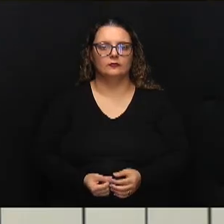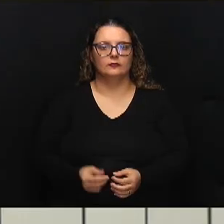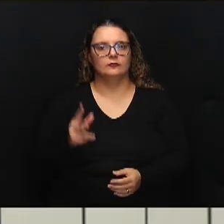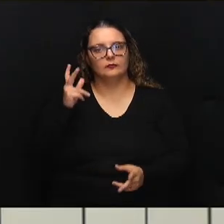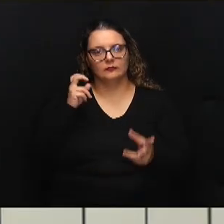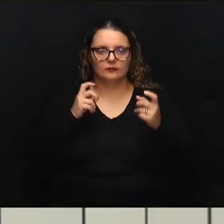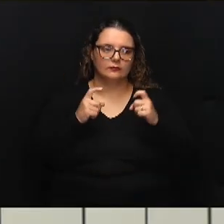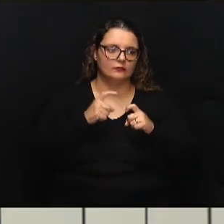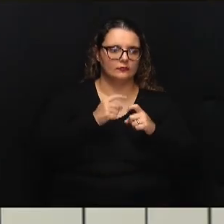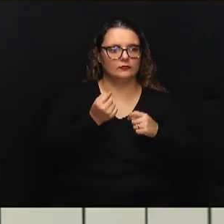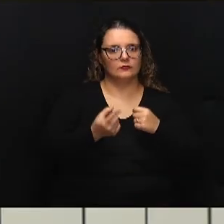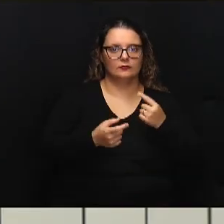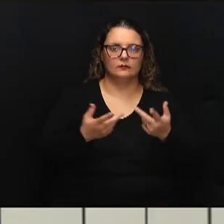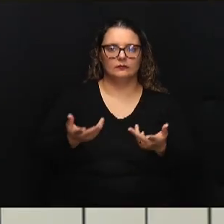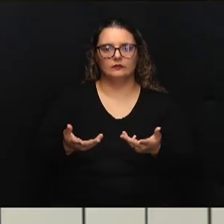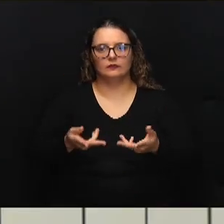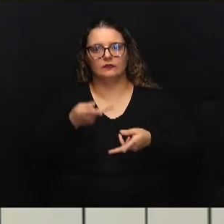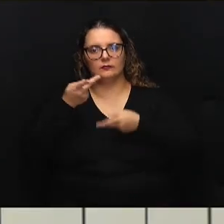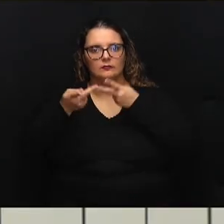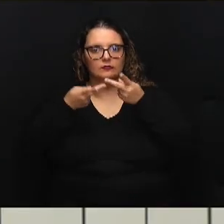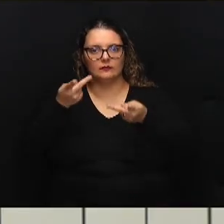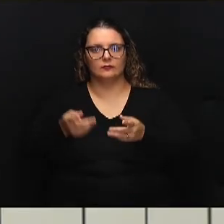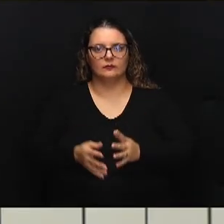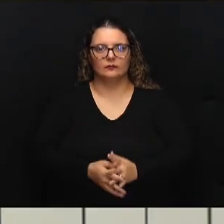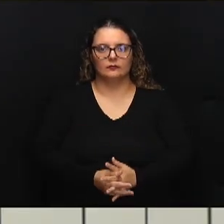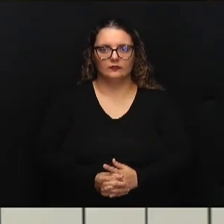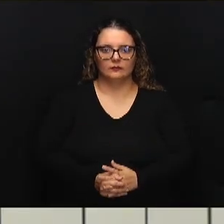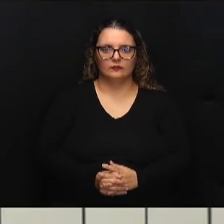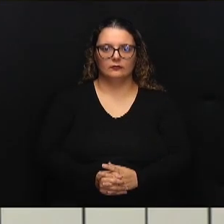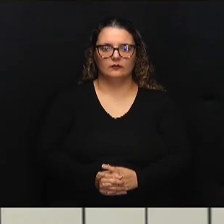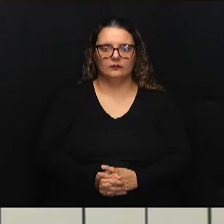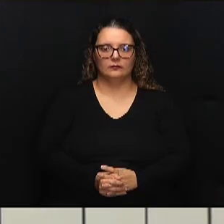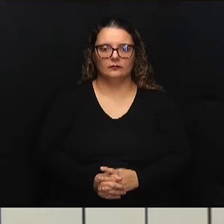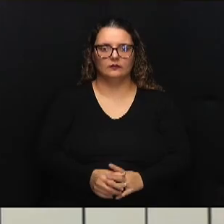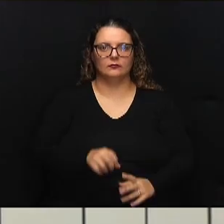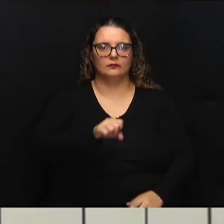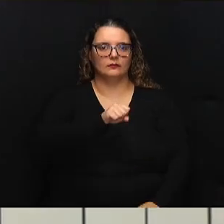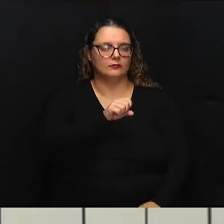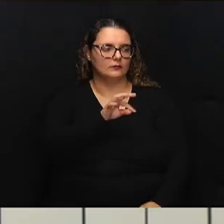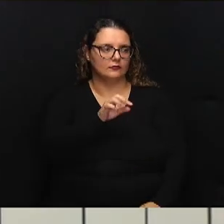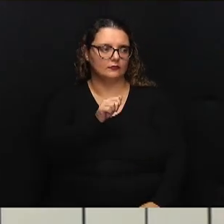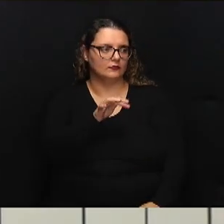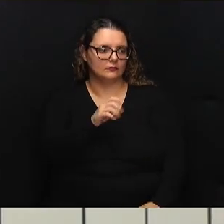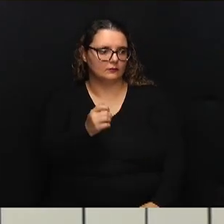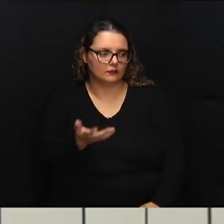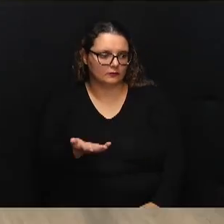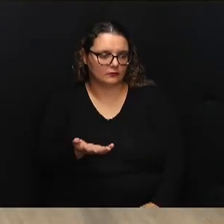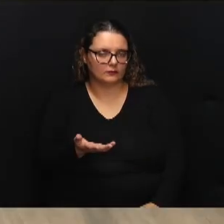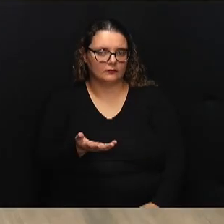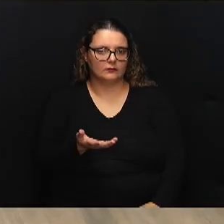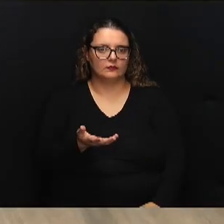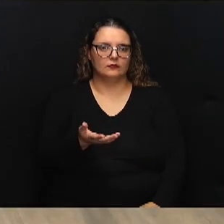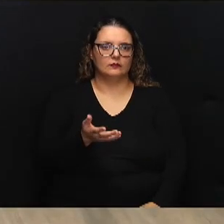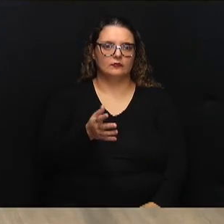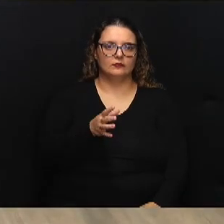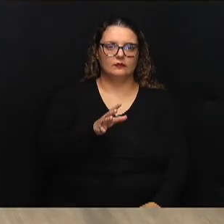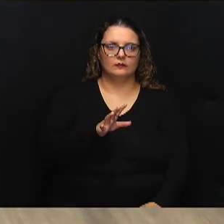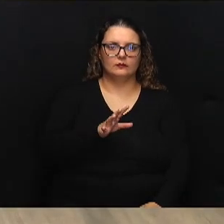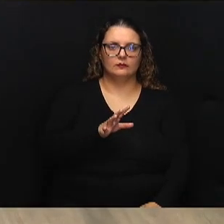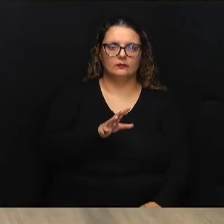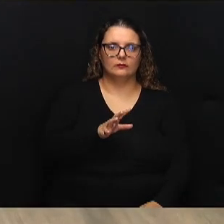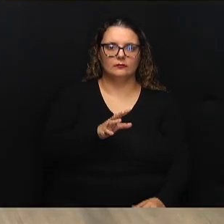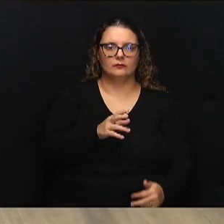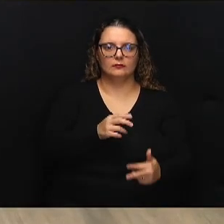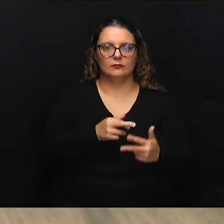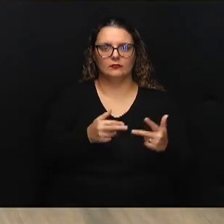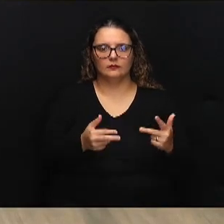né, informava como uma estafa, né, alguma coisa parecida, só que as coisas acho